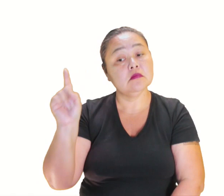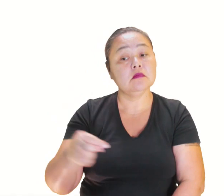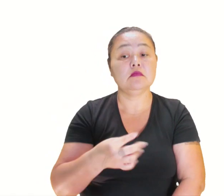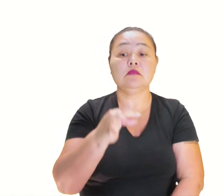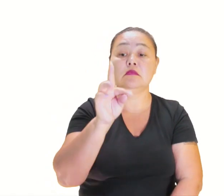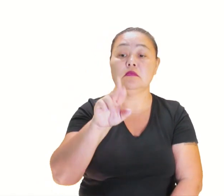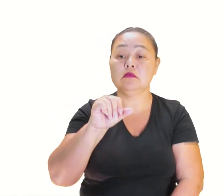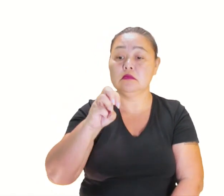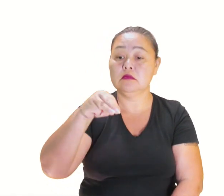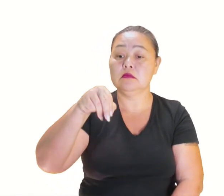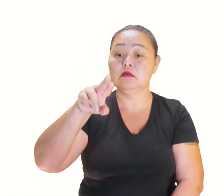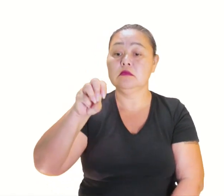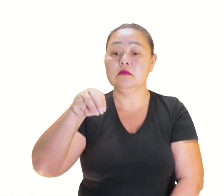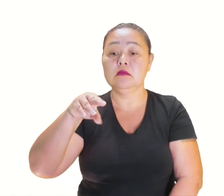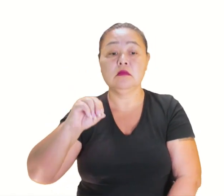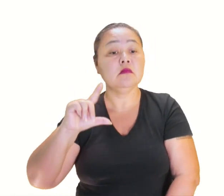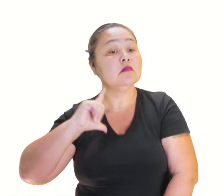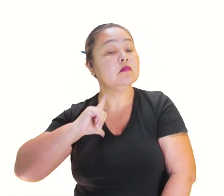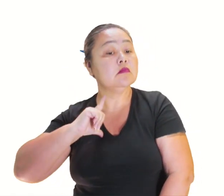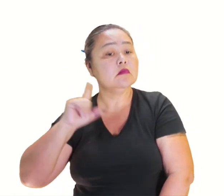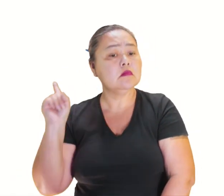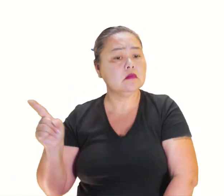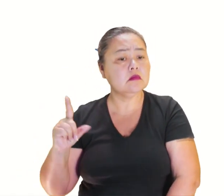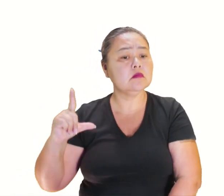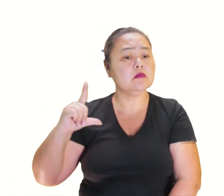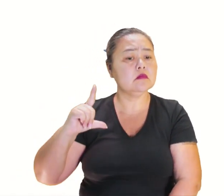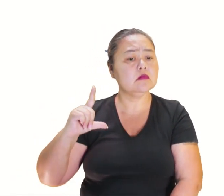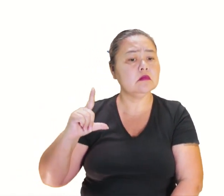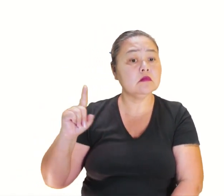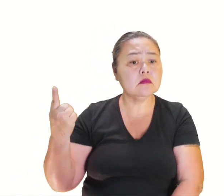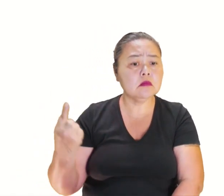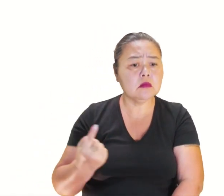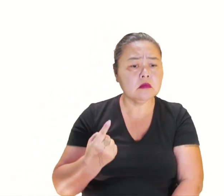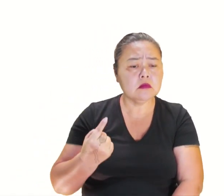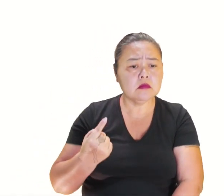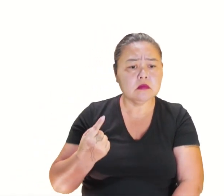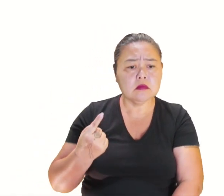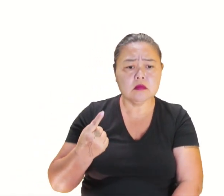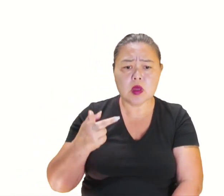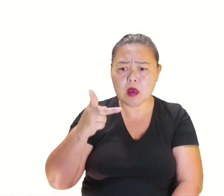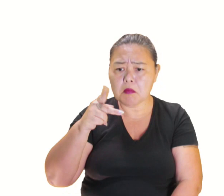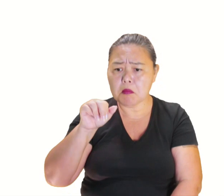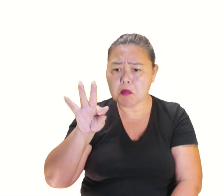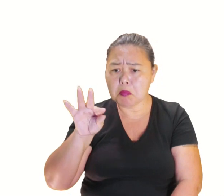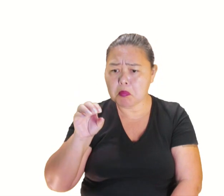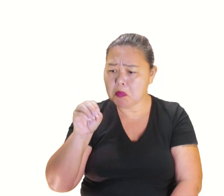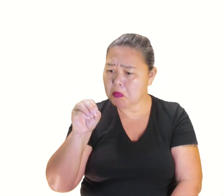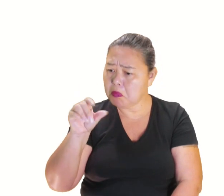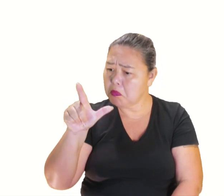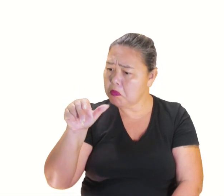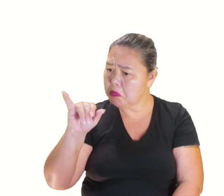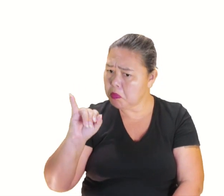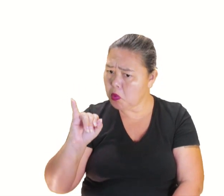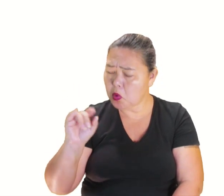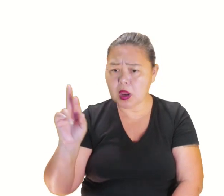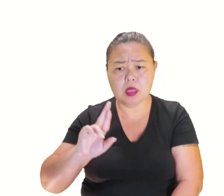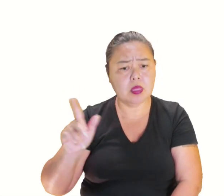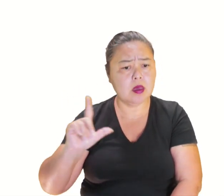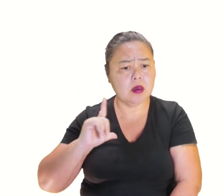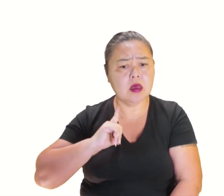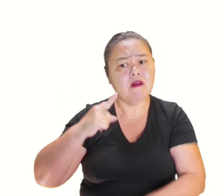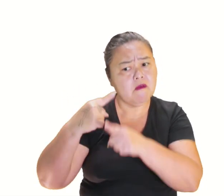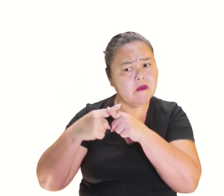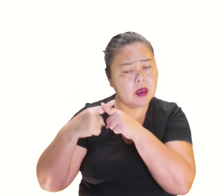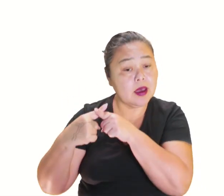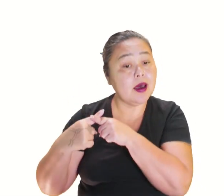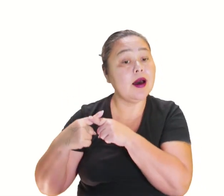um trinômio. E aqui? Aqui tem... aqui é polinômio. Não, mas é só